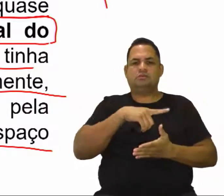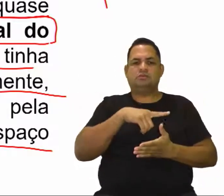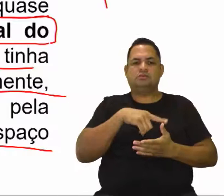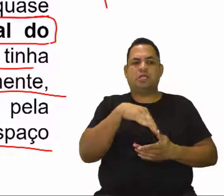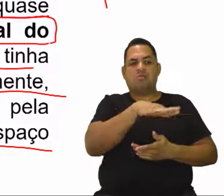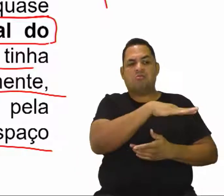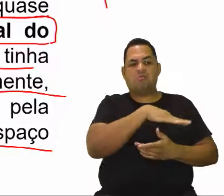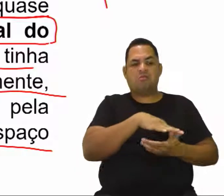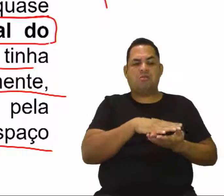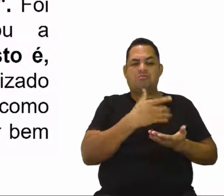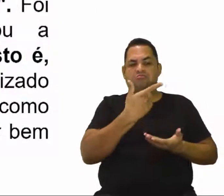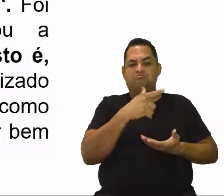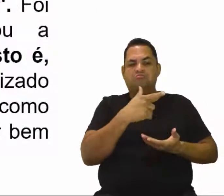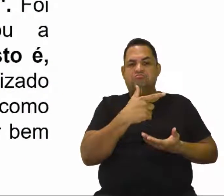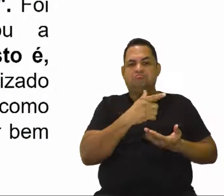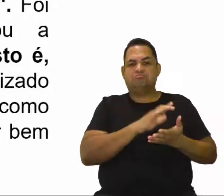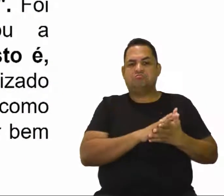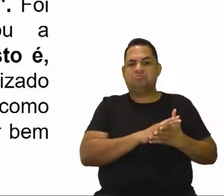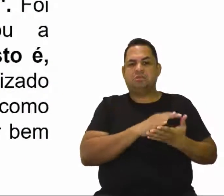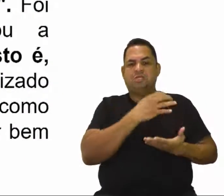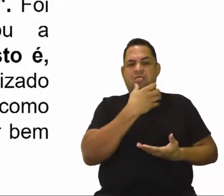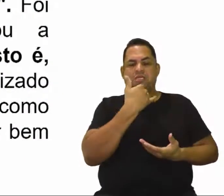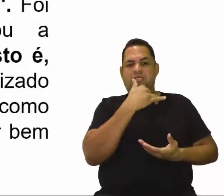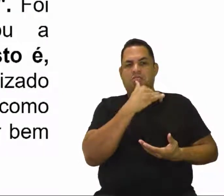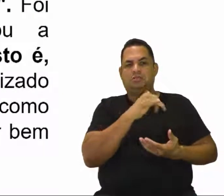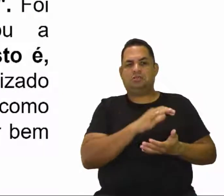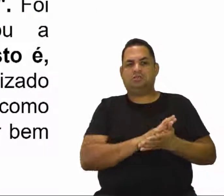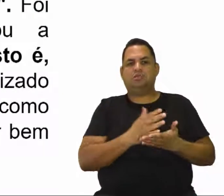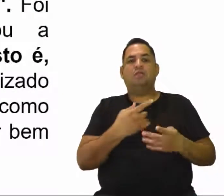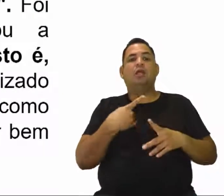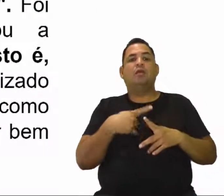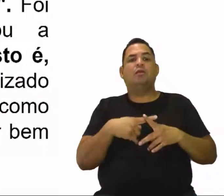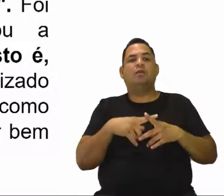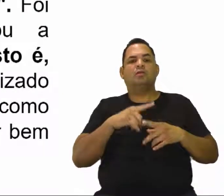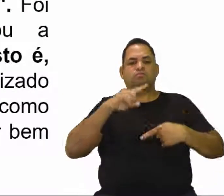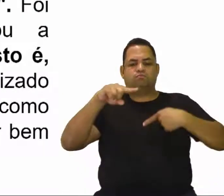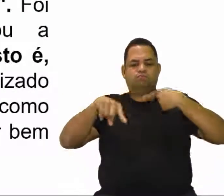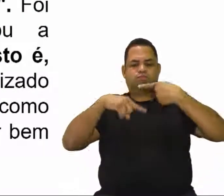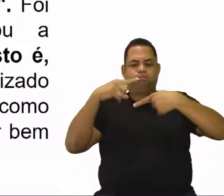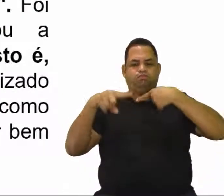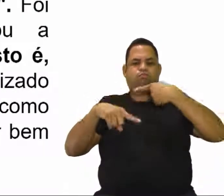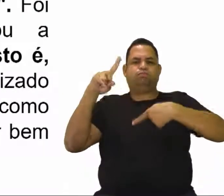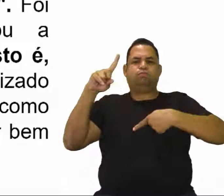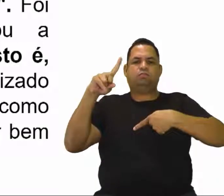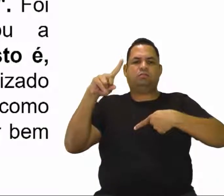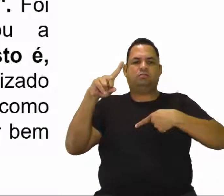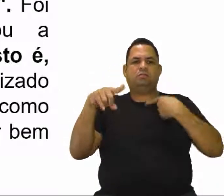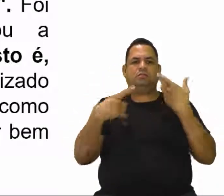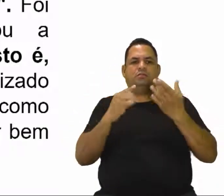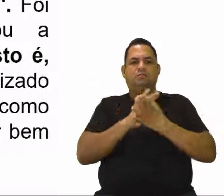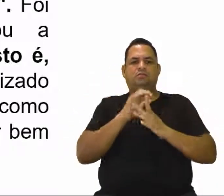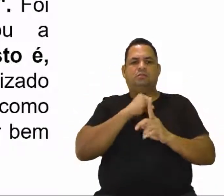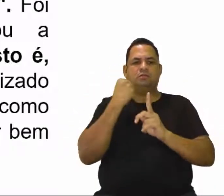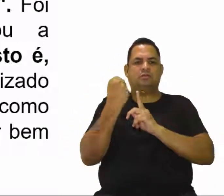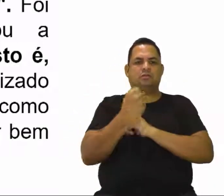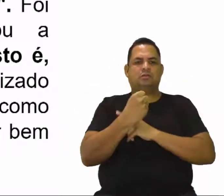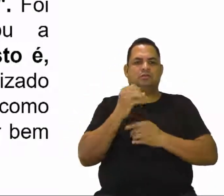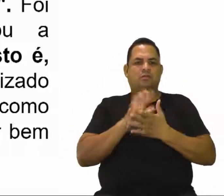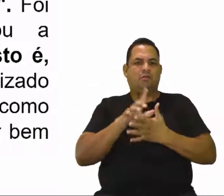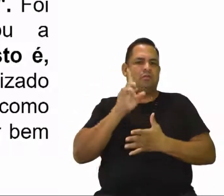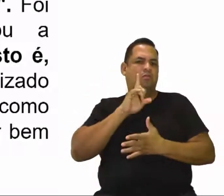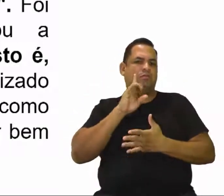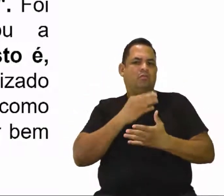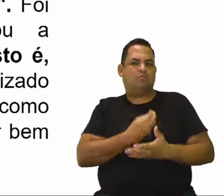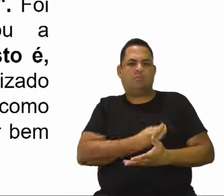que permanece no escuro. Em razão da prosperidade econômica, a sociedade